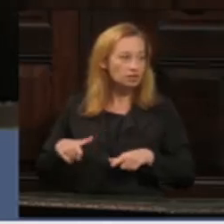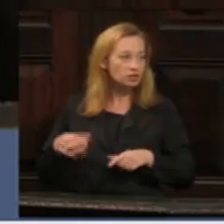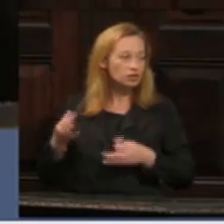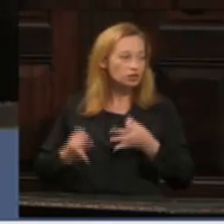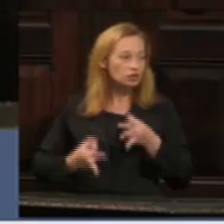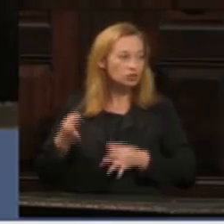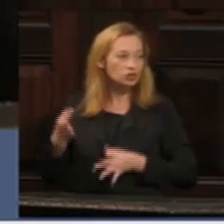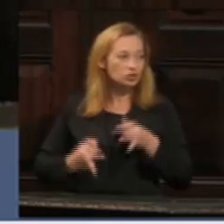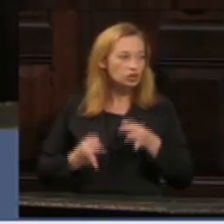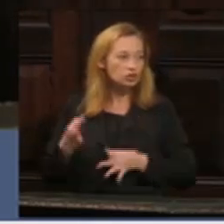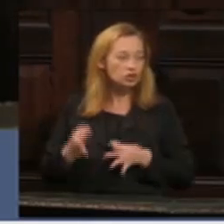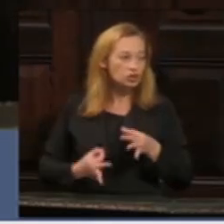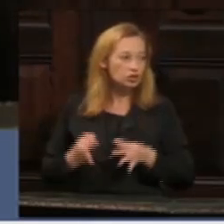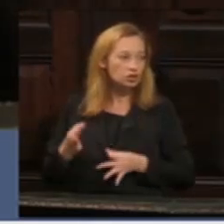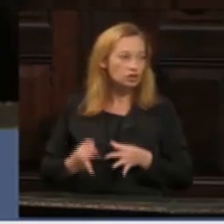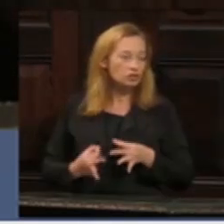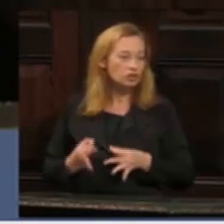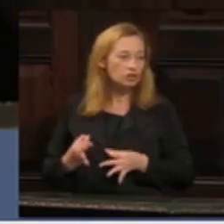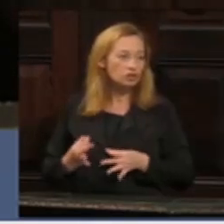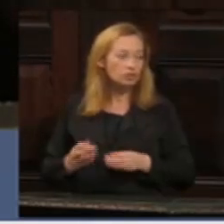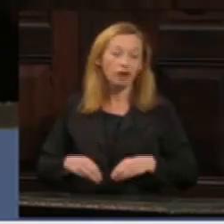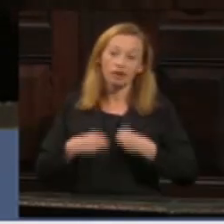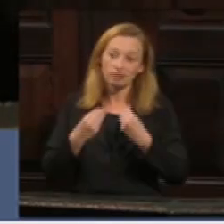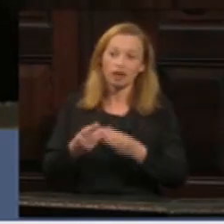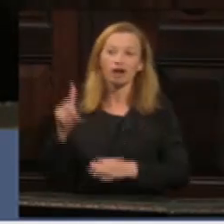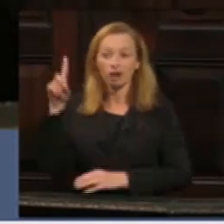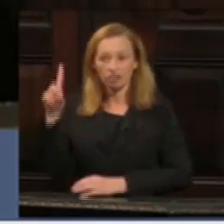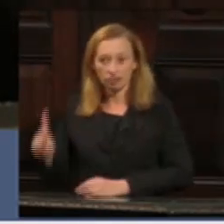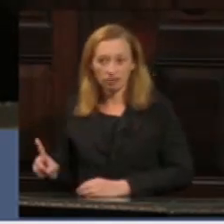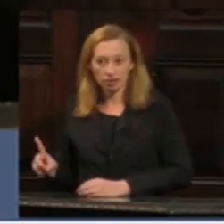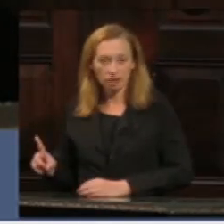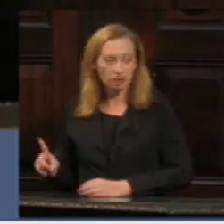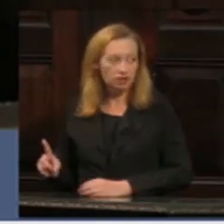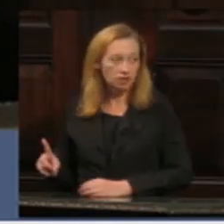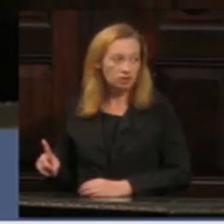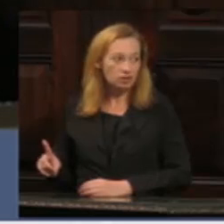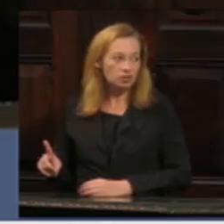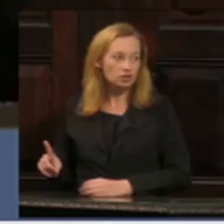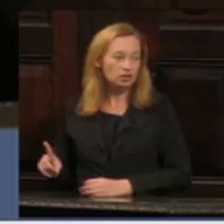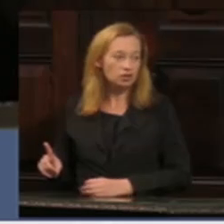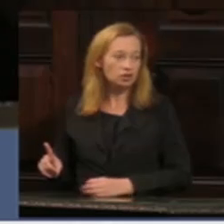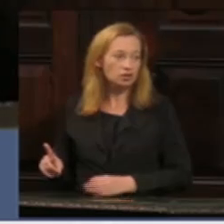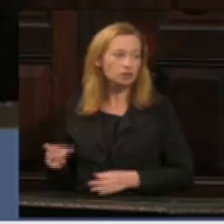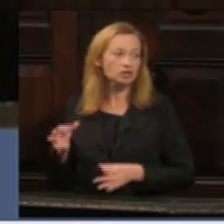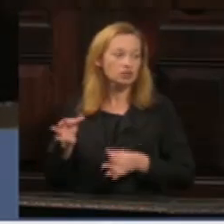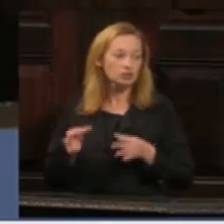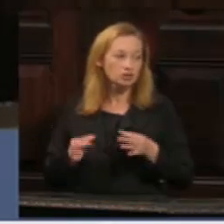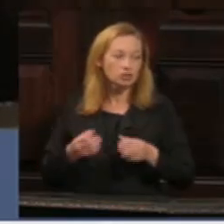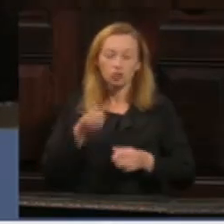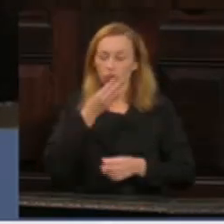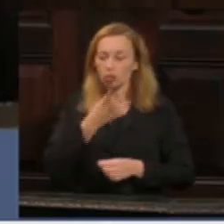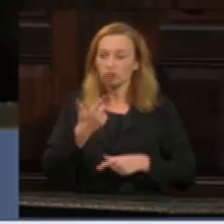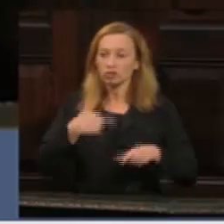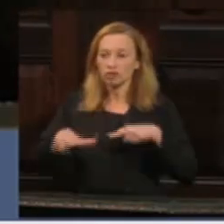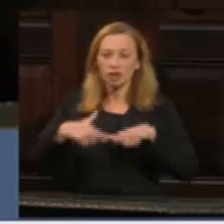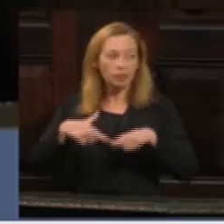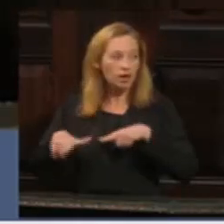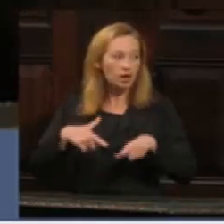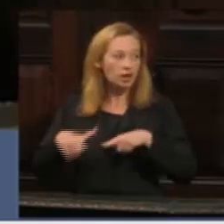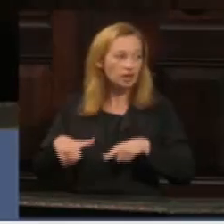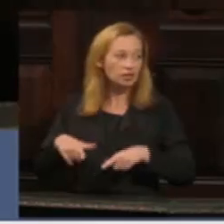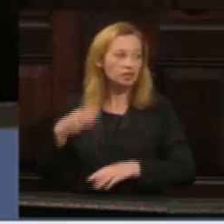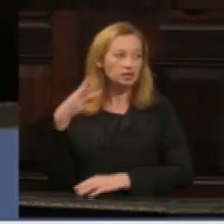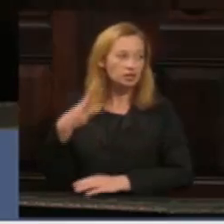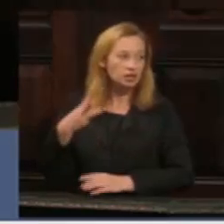de forma a garantir a boa e justa prestação de serviços. Em 3